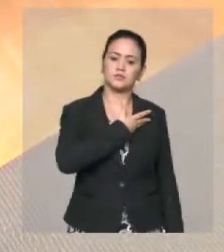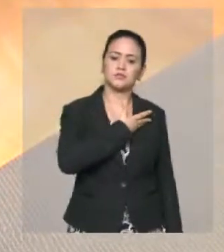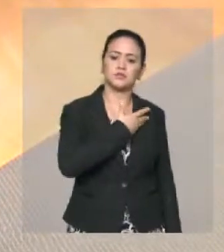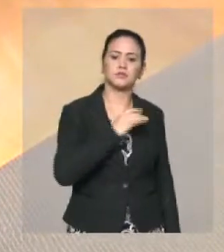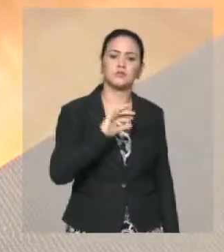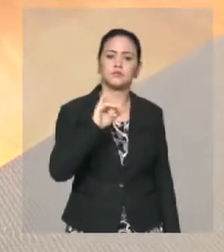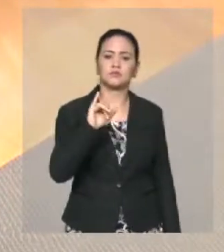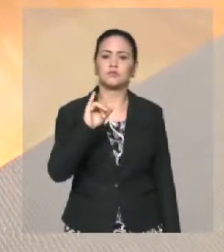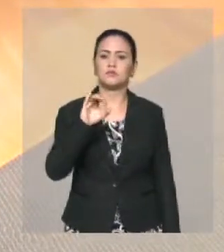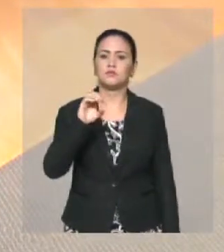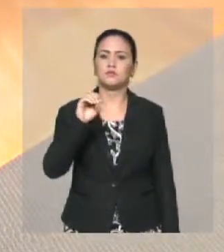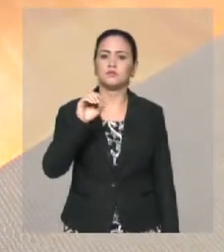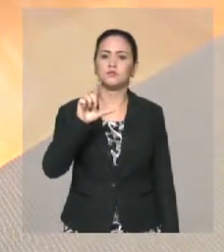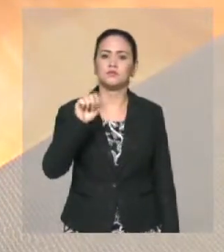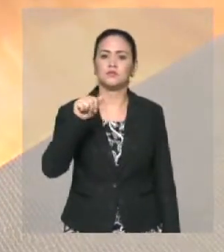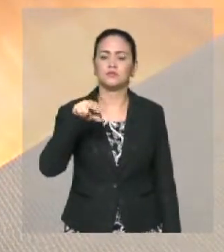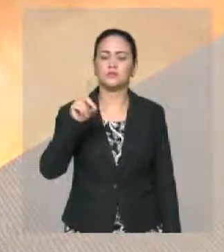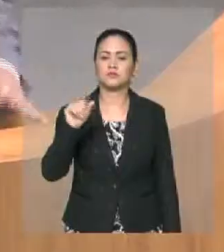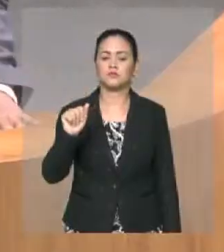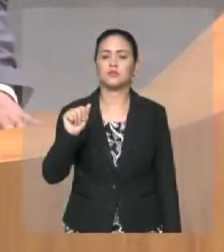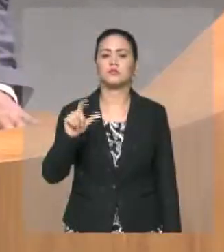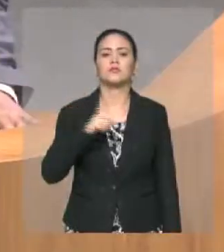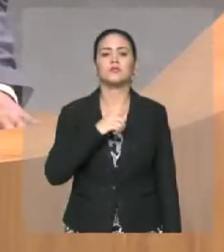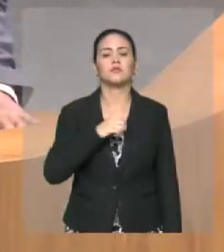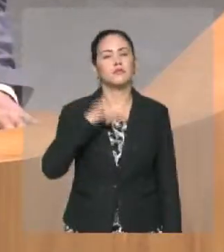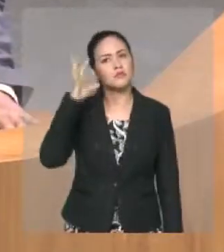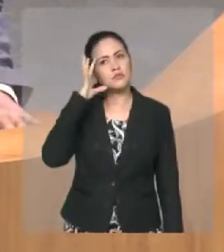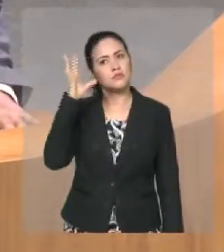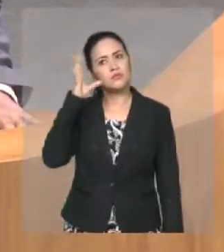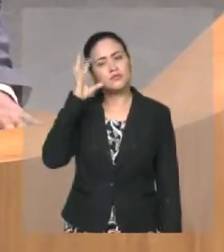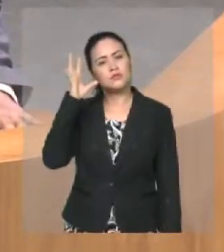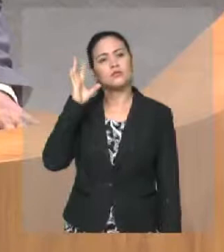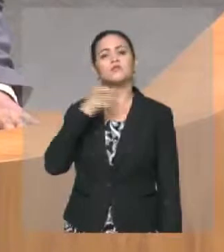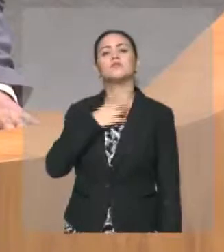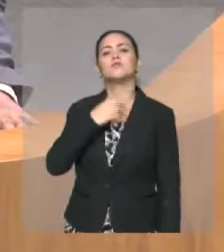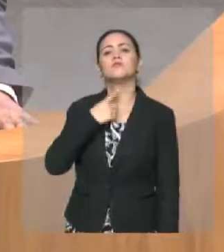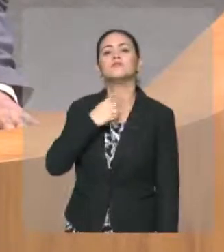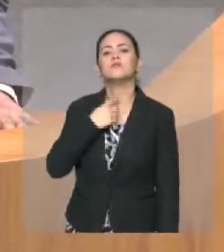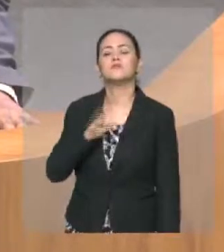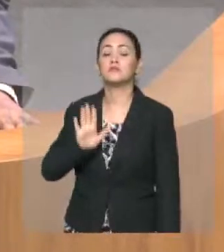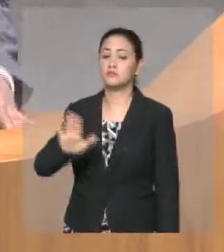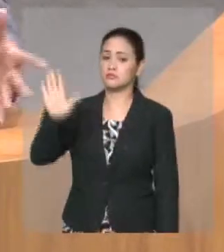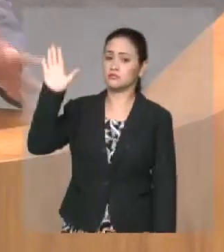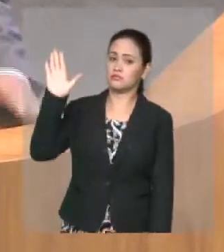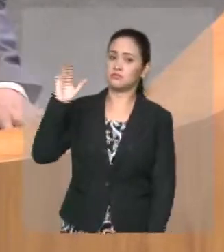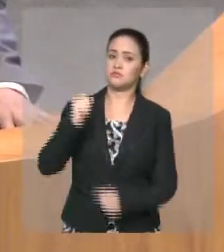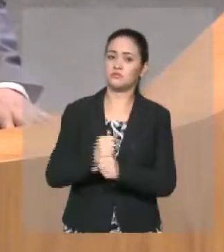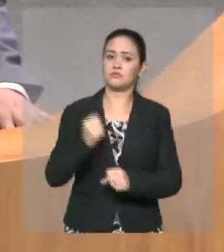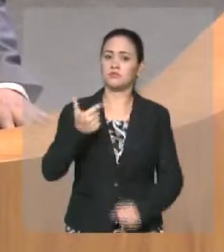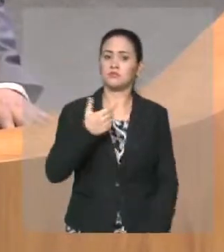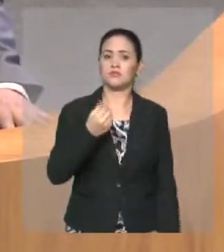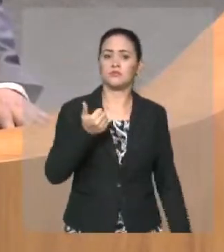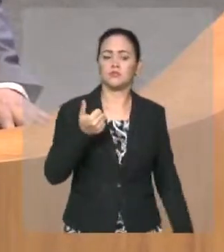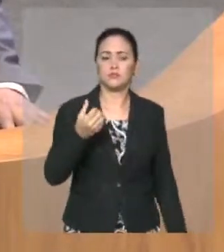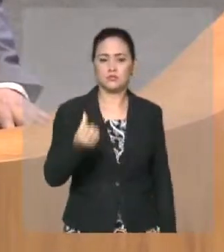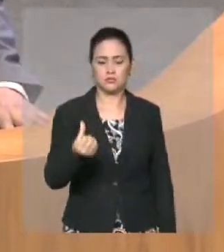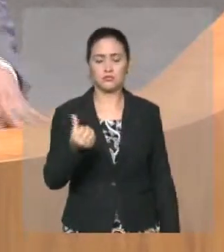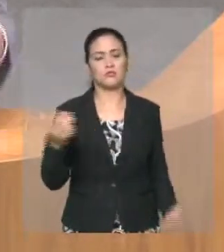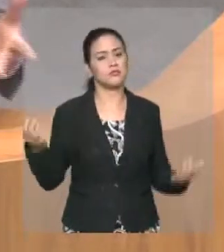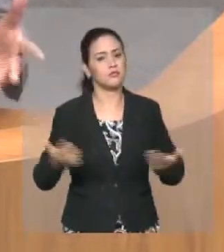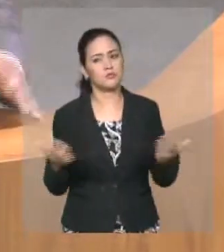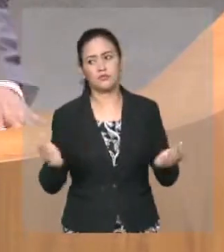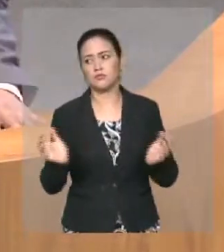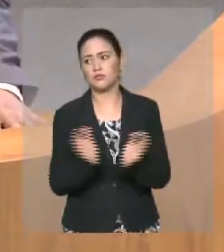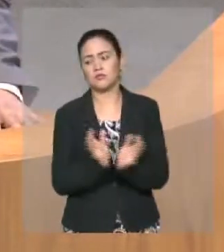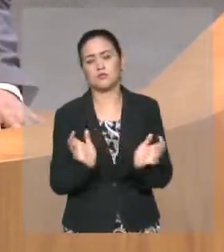Yolanda, que tem o seu sonho de estar disputando as eleições de 2016 e que faz parte hoje do grupo que